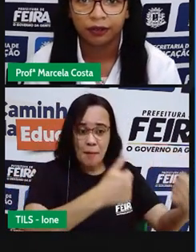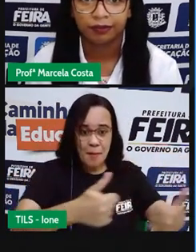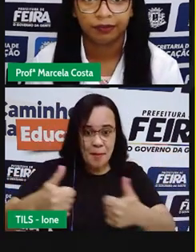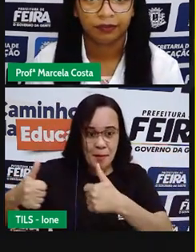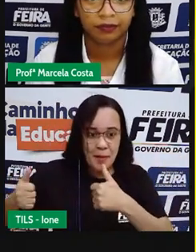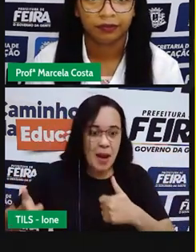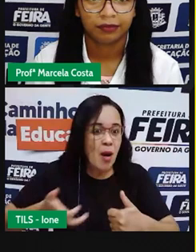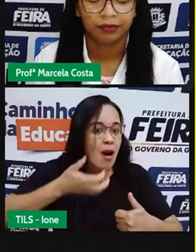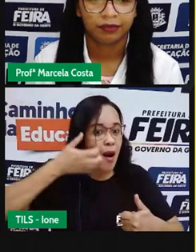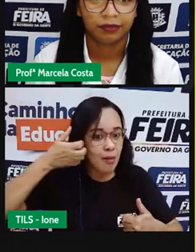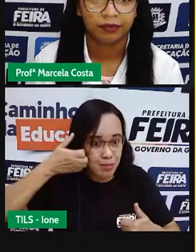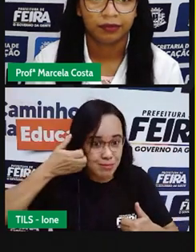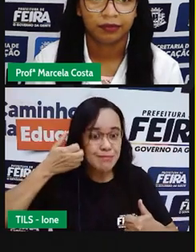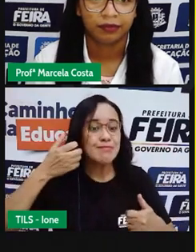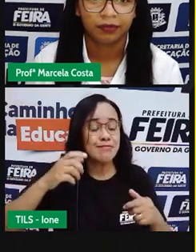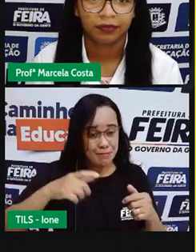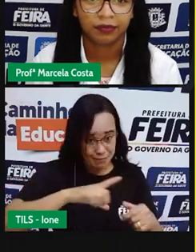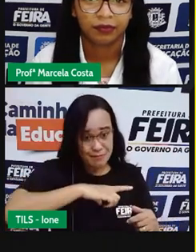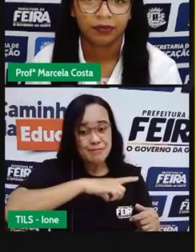Tudo bem ser adotado.